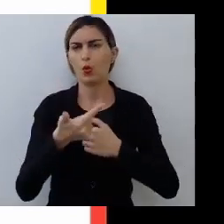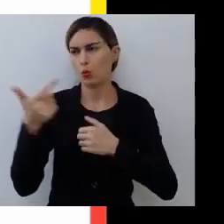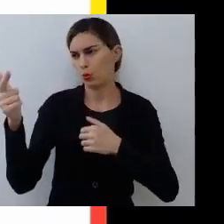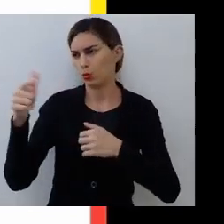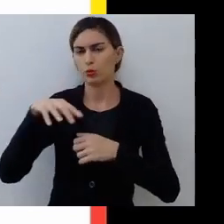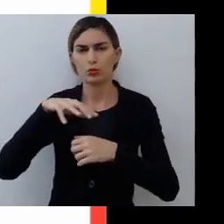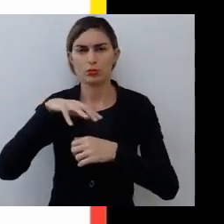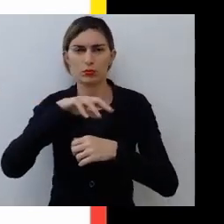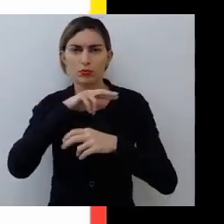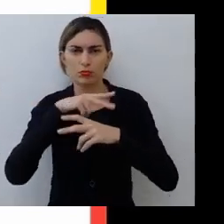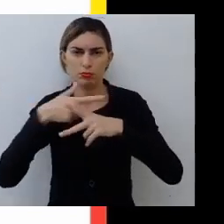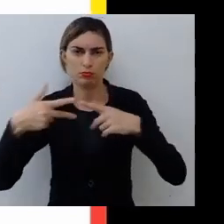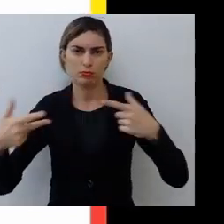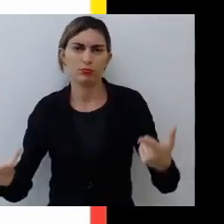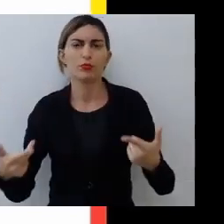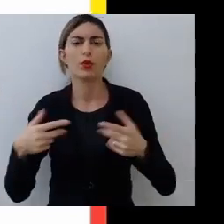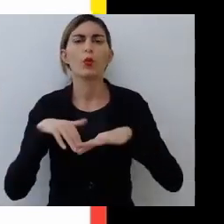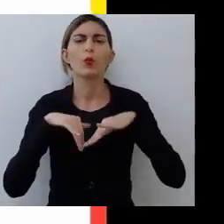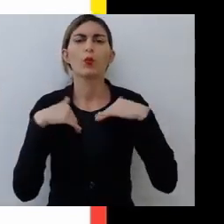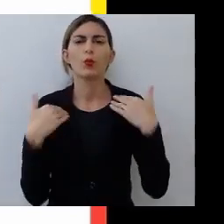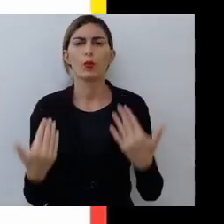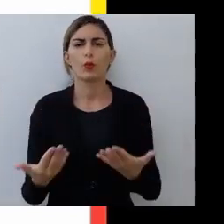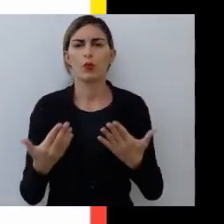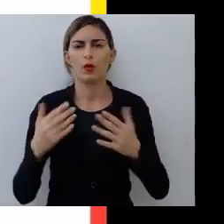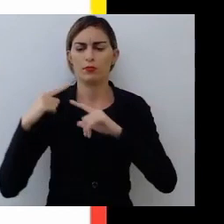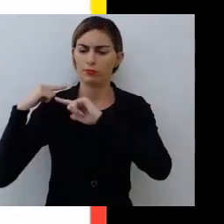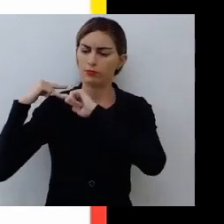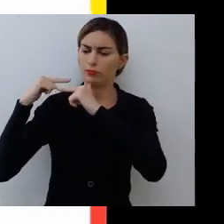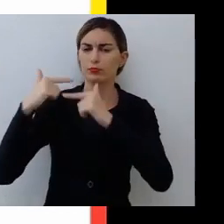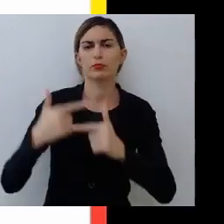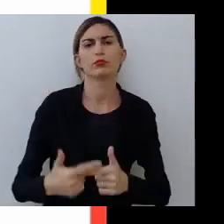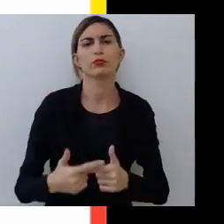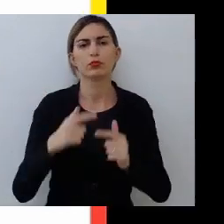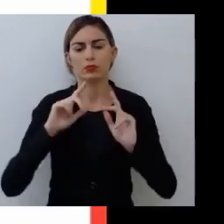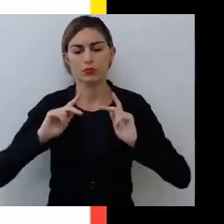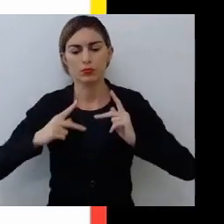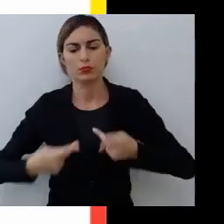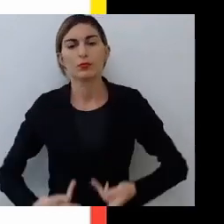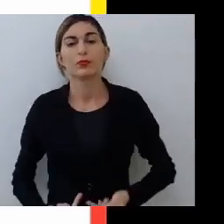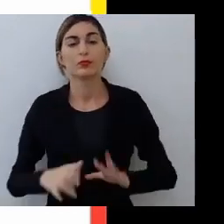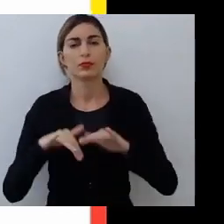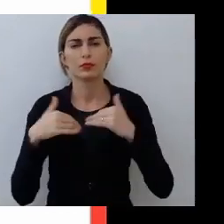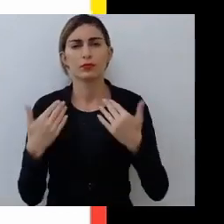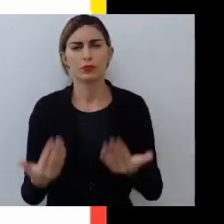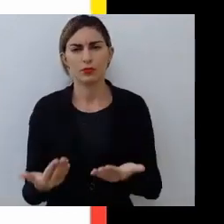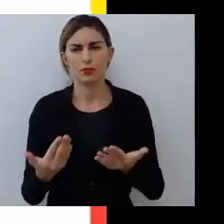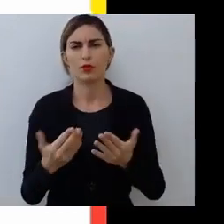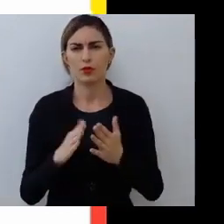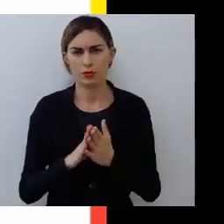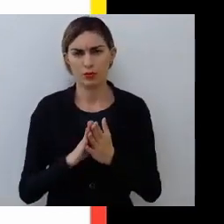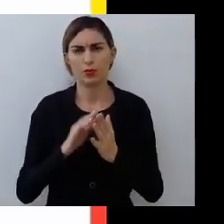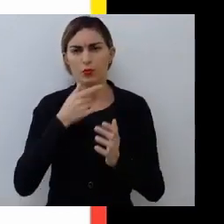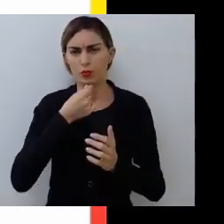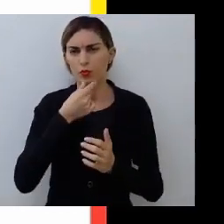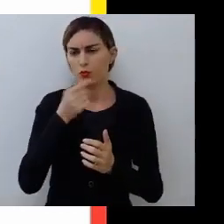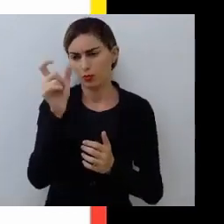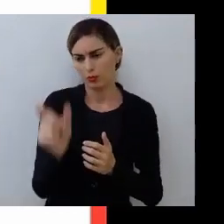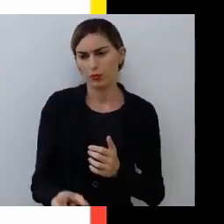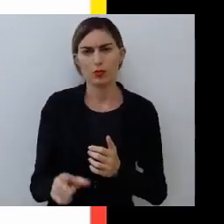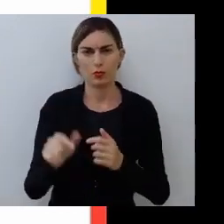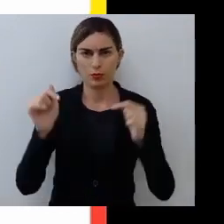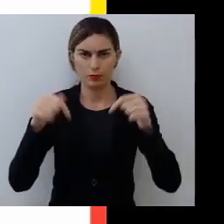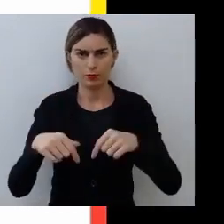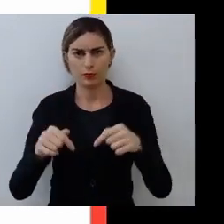seres, quais foram esses ancestrais dos seres humanos? O gênero homem, o homo